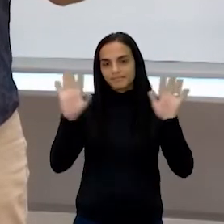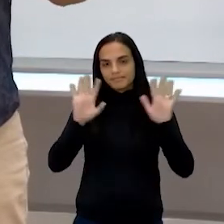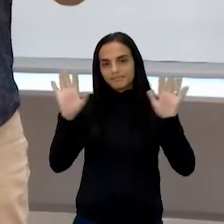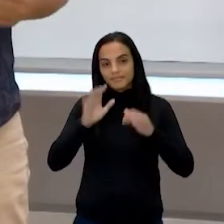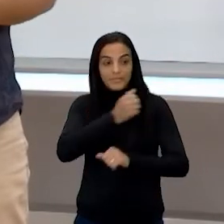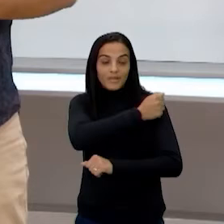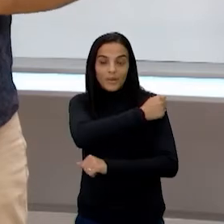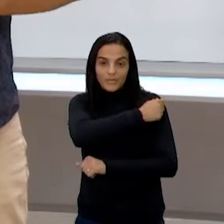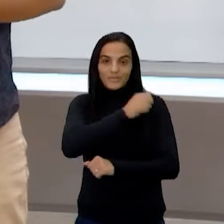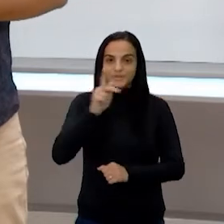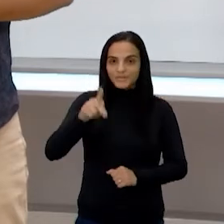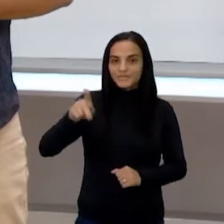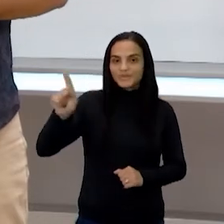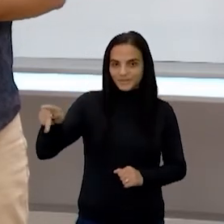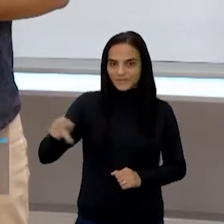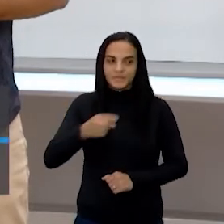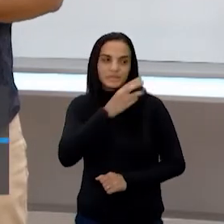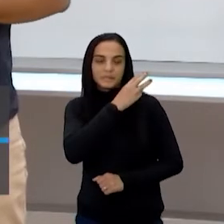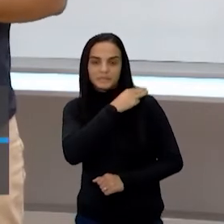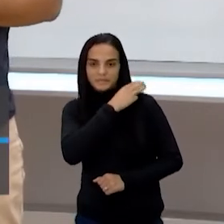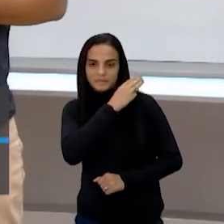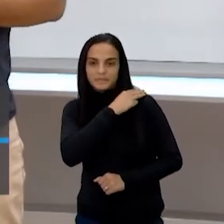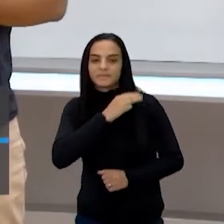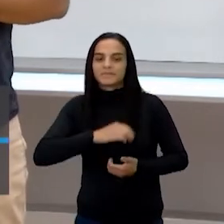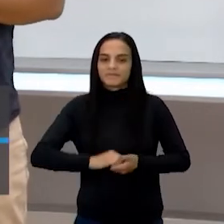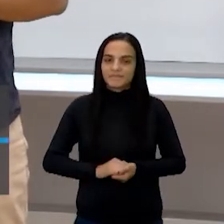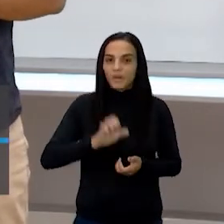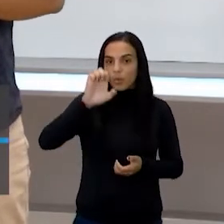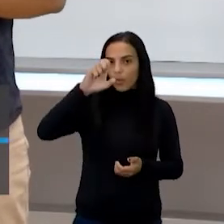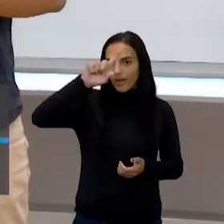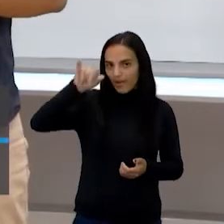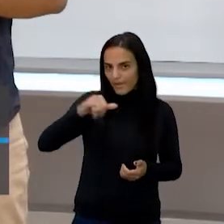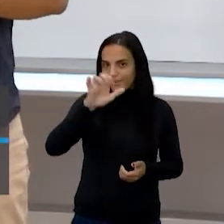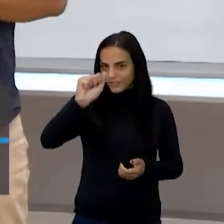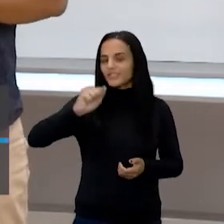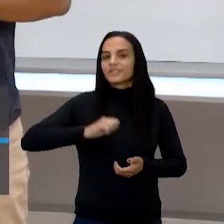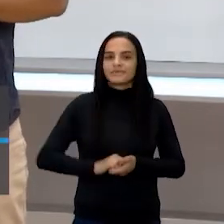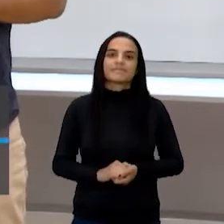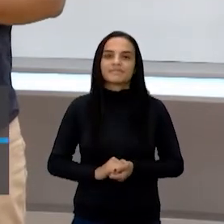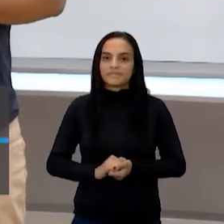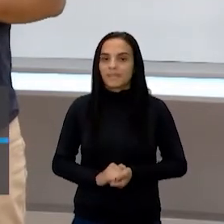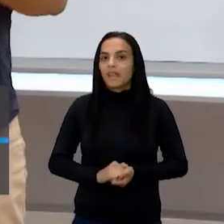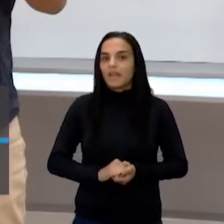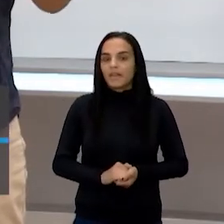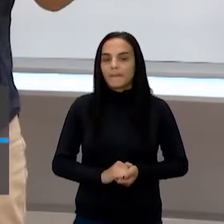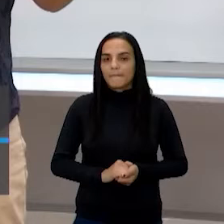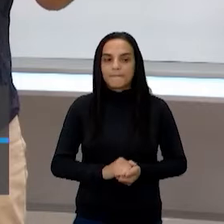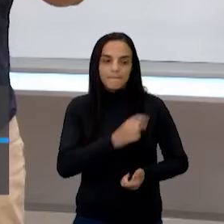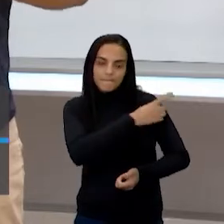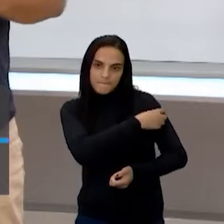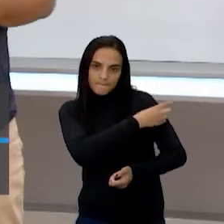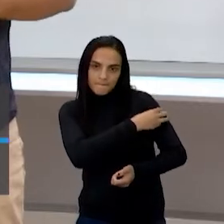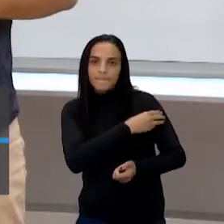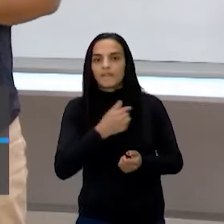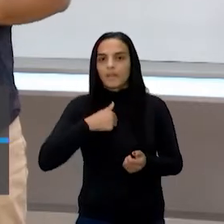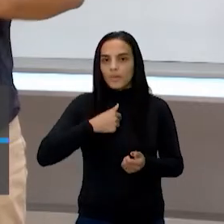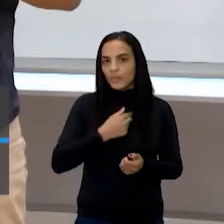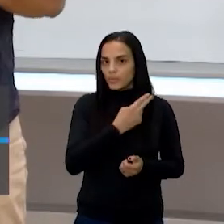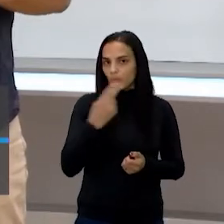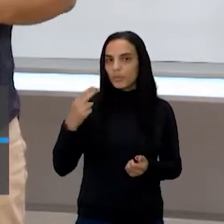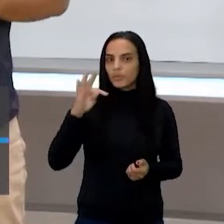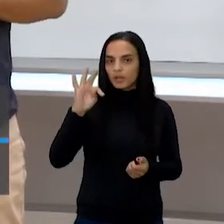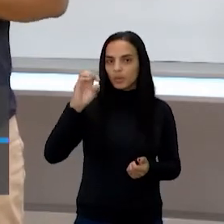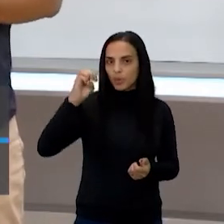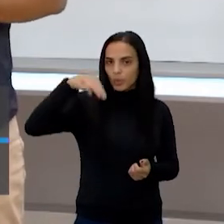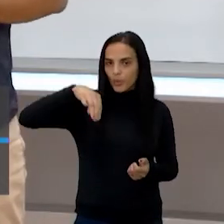Olá, alunos e professores do terceiro termo do EJA, anos finais, ensino fundamental. Eu sou o Tony, professor de matemática, e